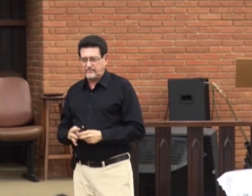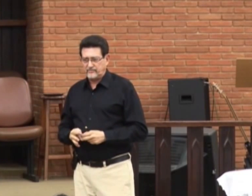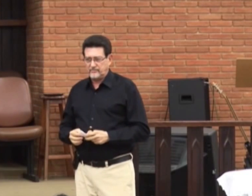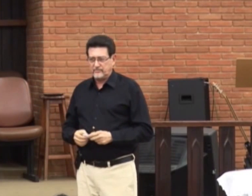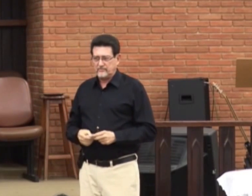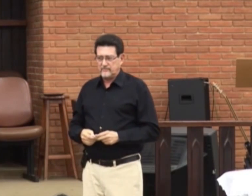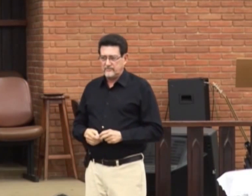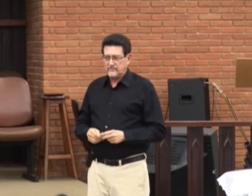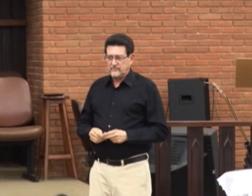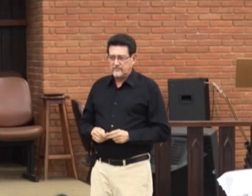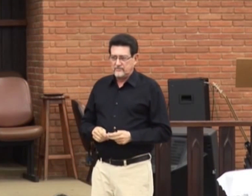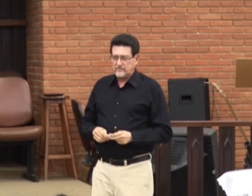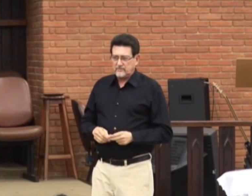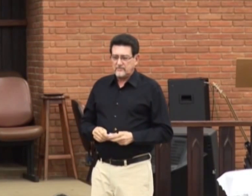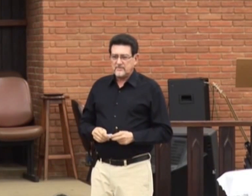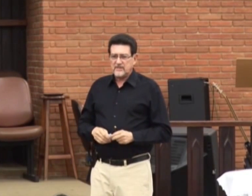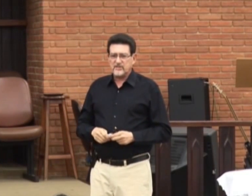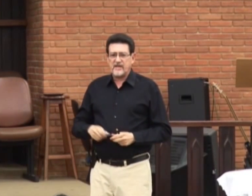barulho,